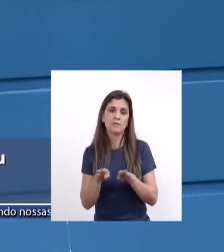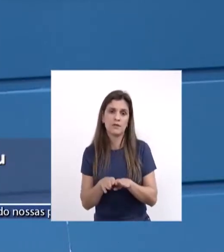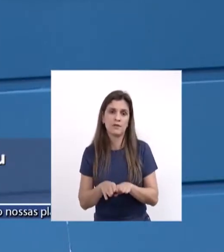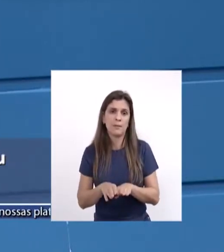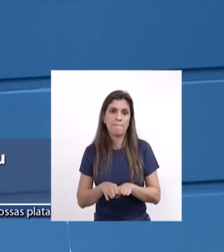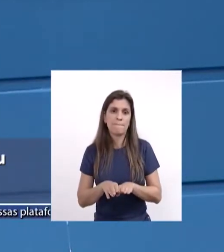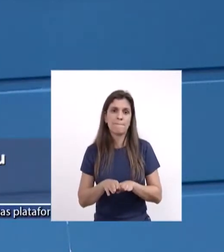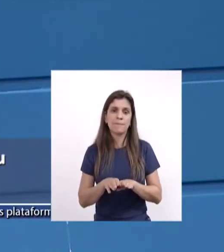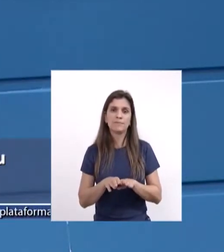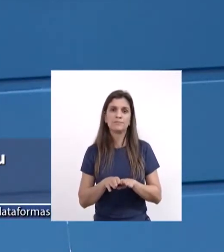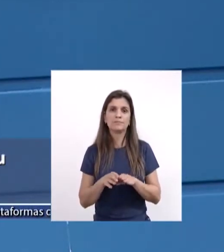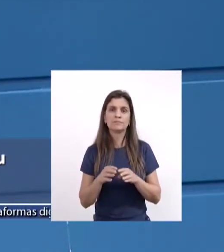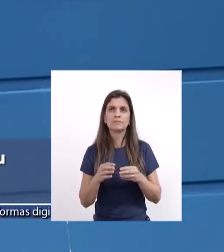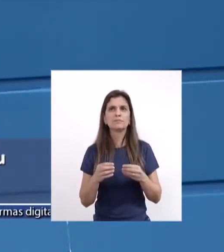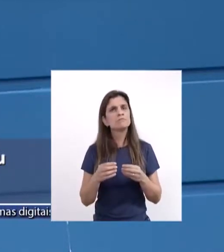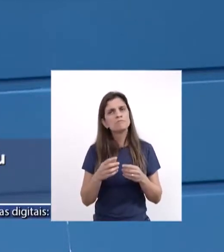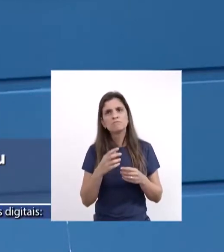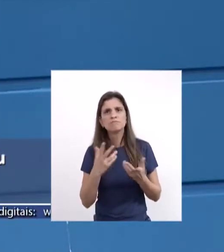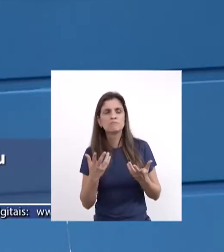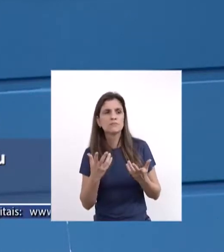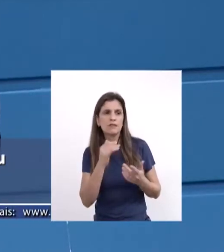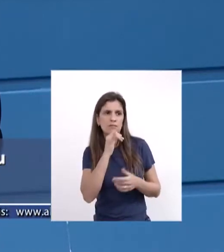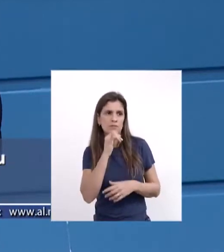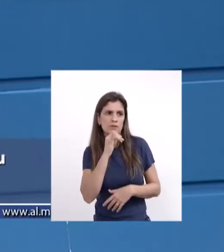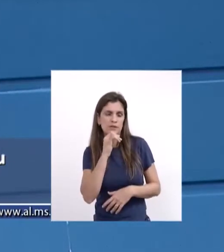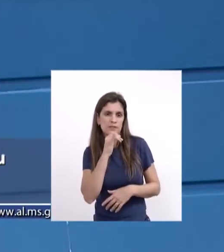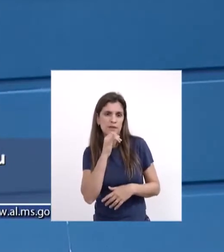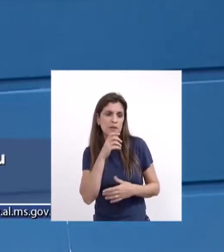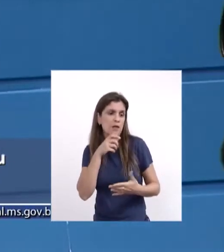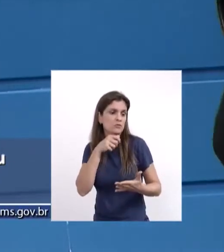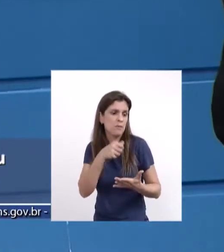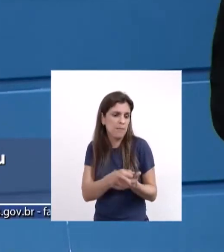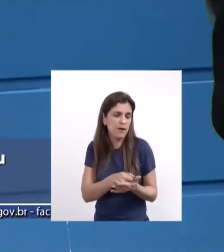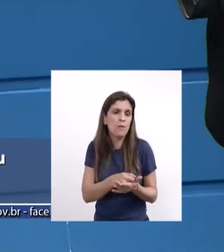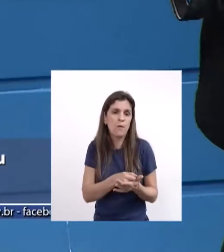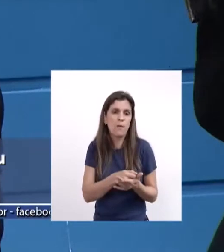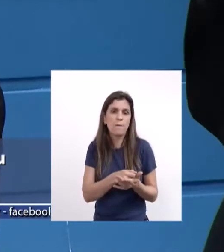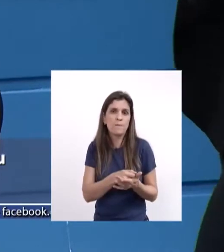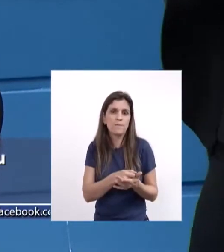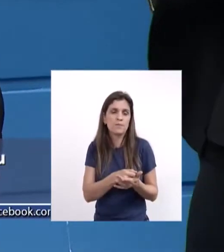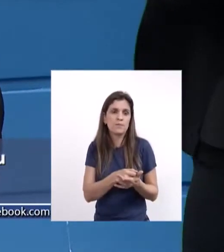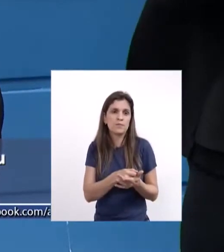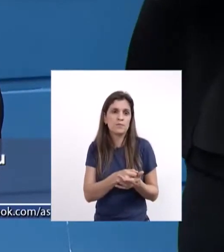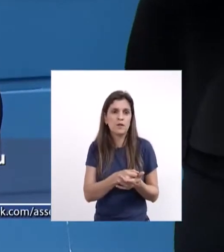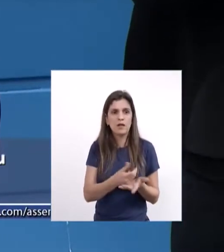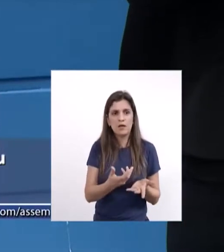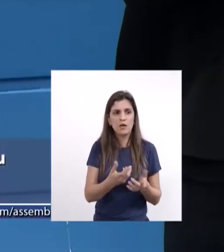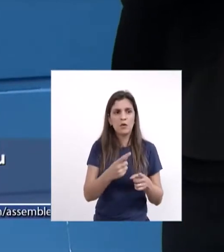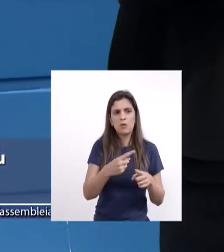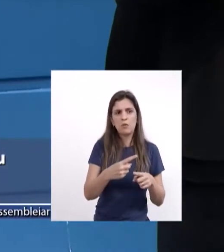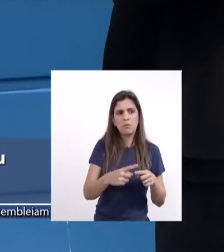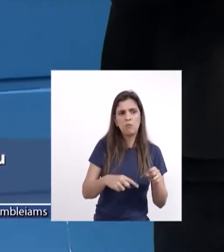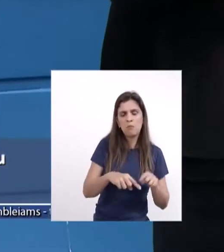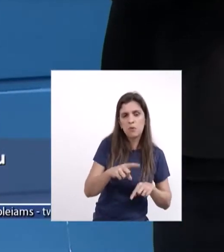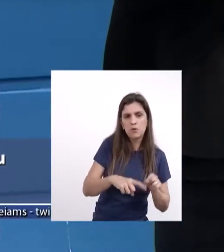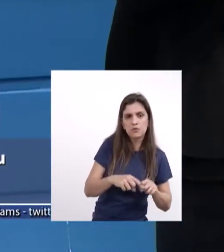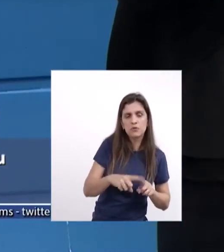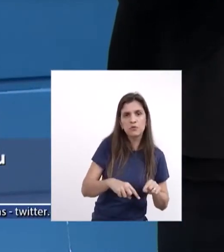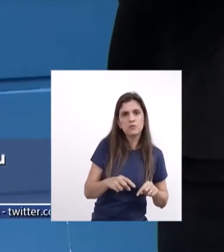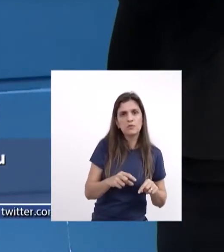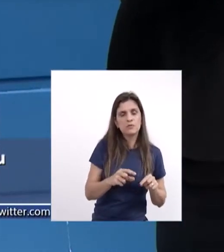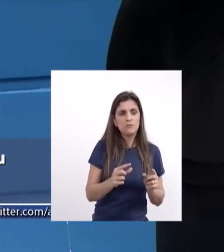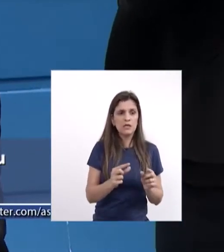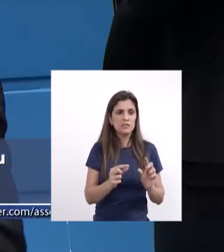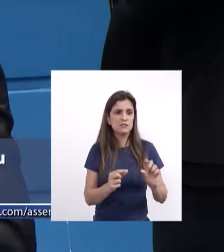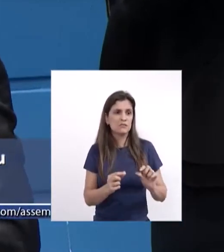um produto e recebido apenas 17%, 18% do valor desse produto. Então há um disparate muito